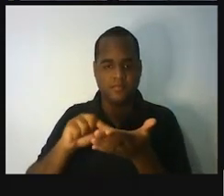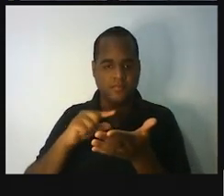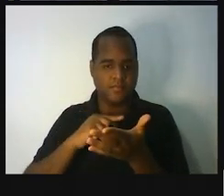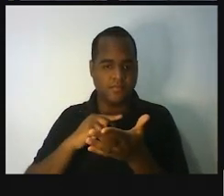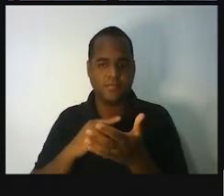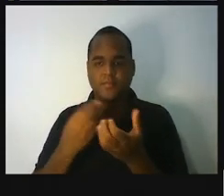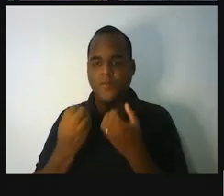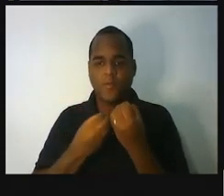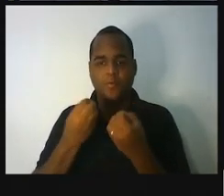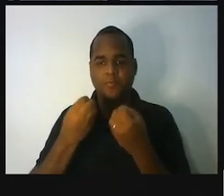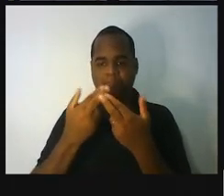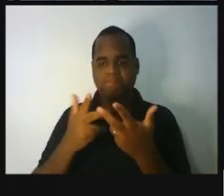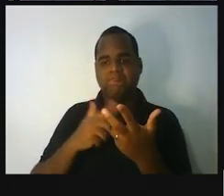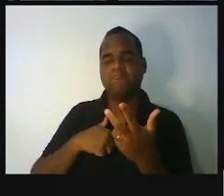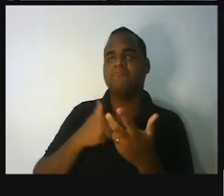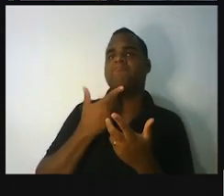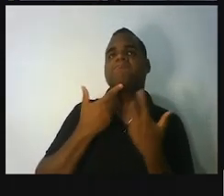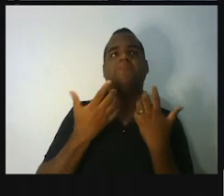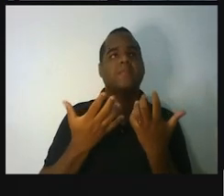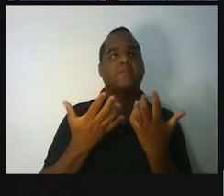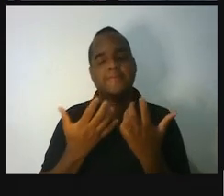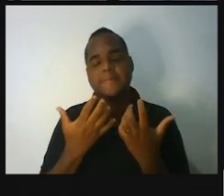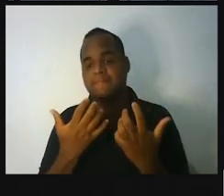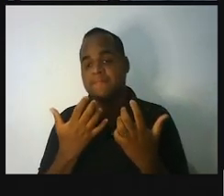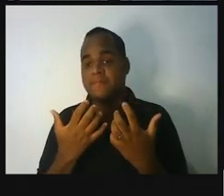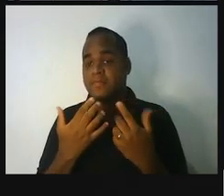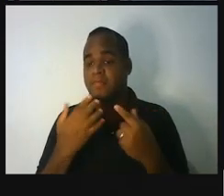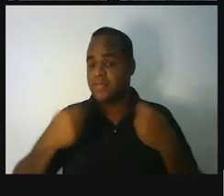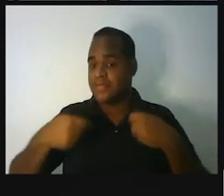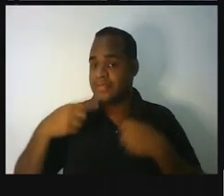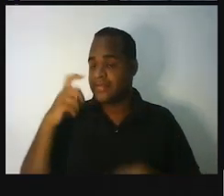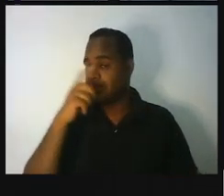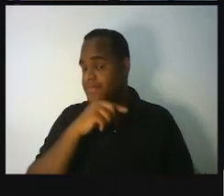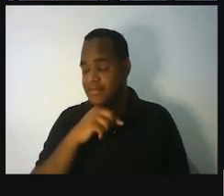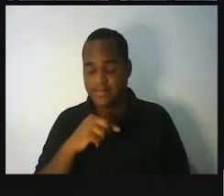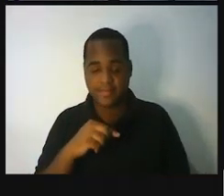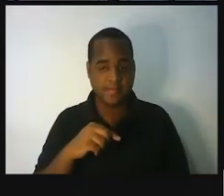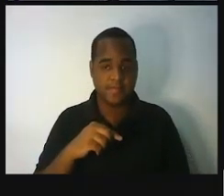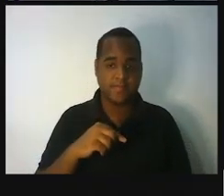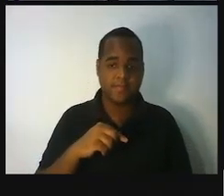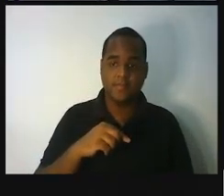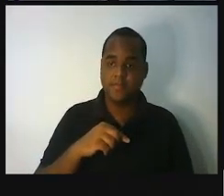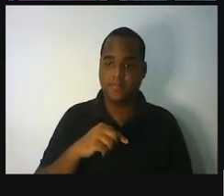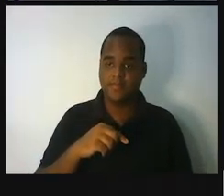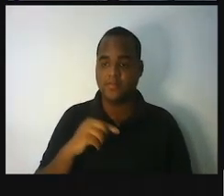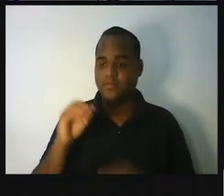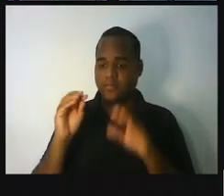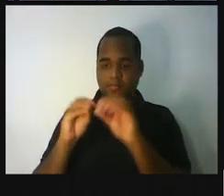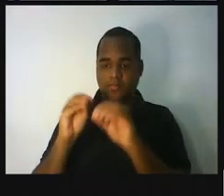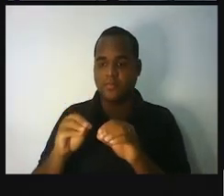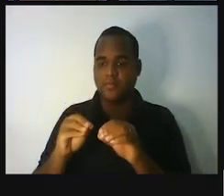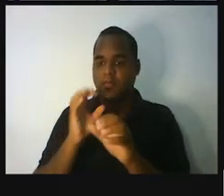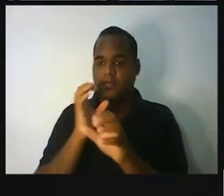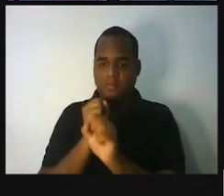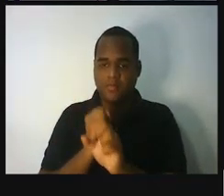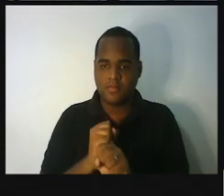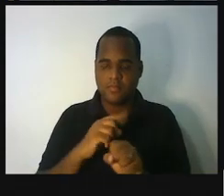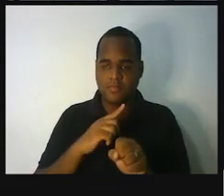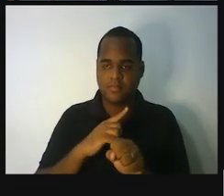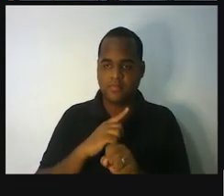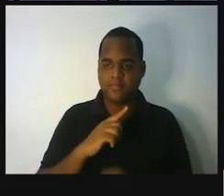em. Eu vou querer. Deixa eu ver. Decisão difícil. Eu vou colocar tudo